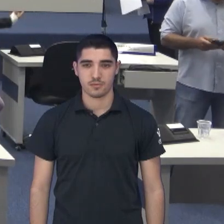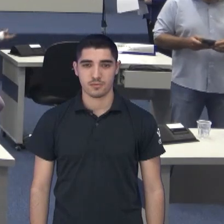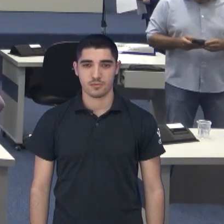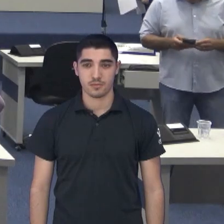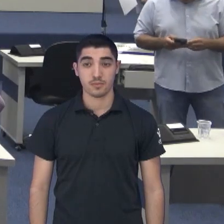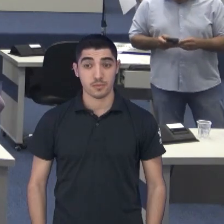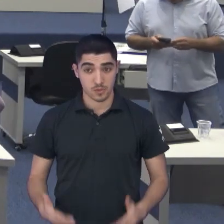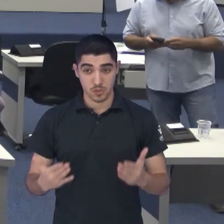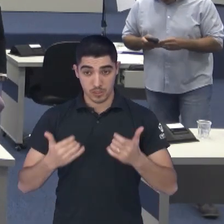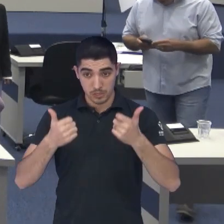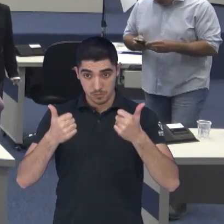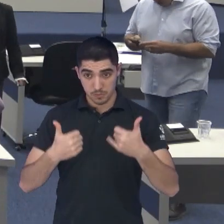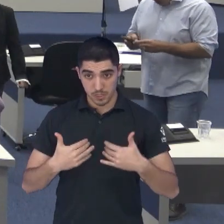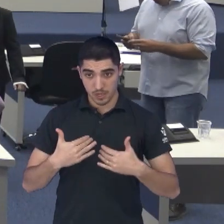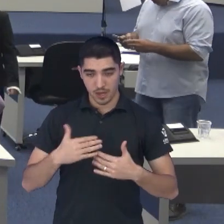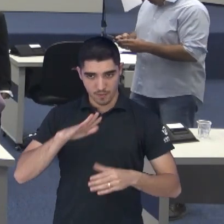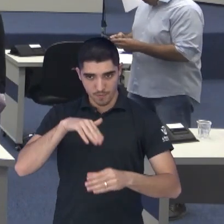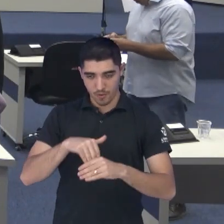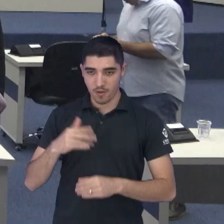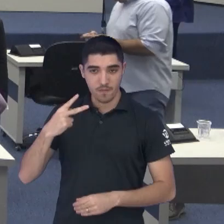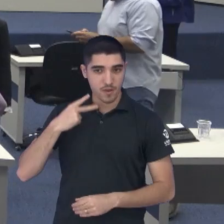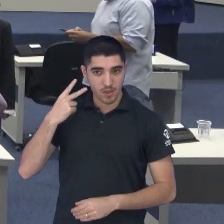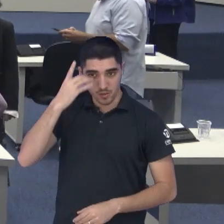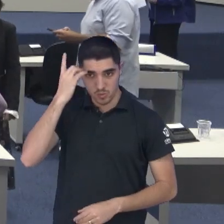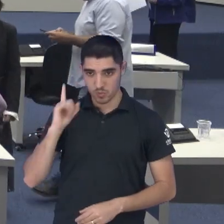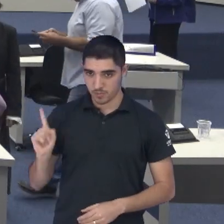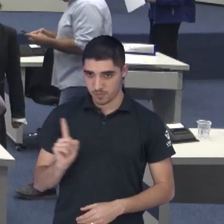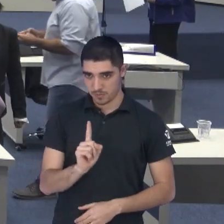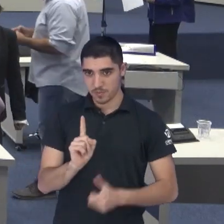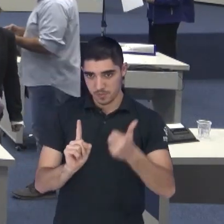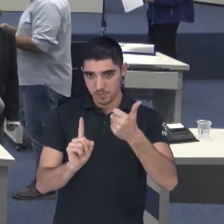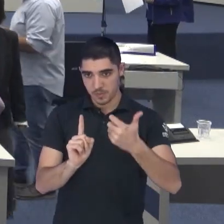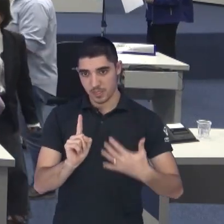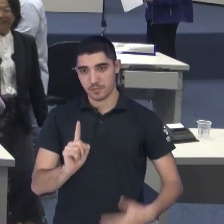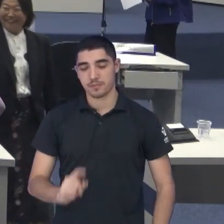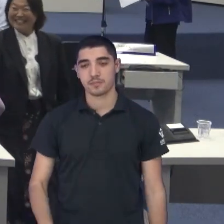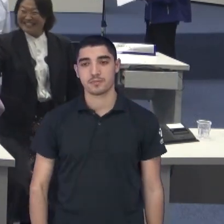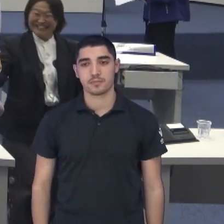Justificativo de votação por tempo de minuto, a vereadora Dulce Rita.